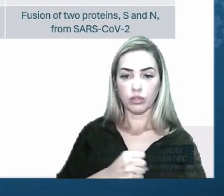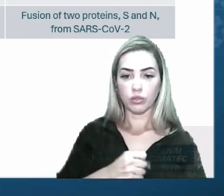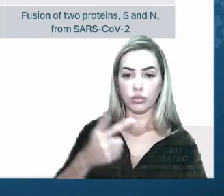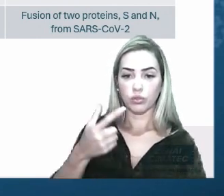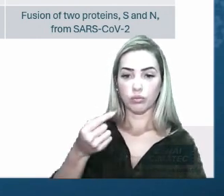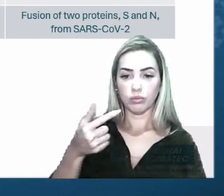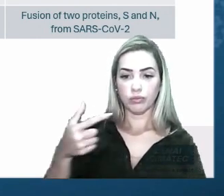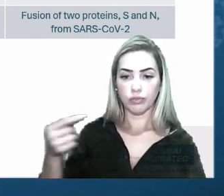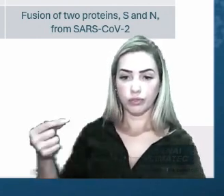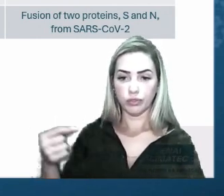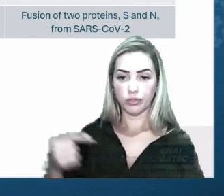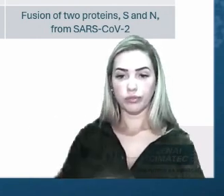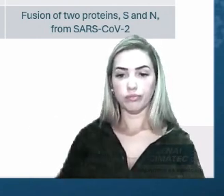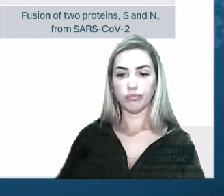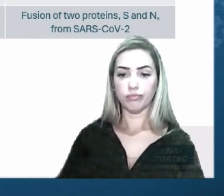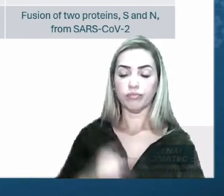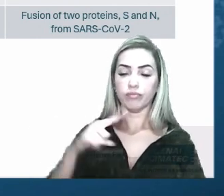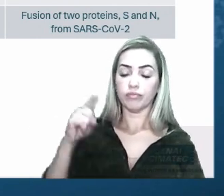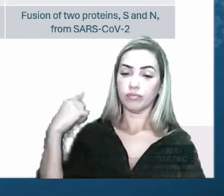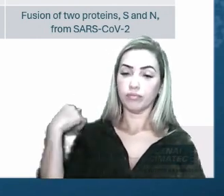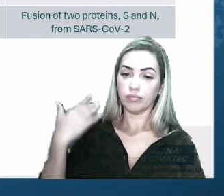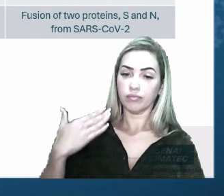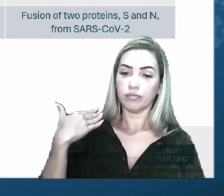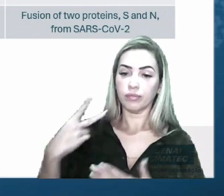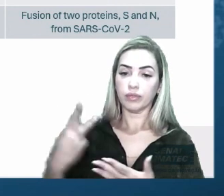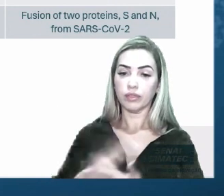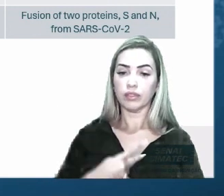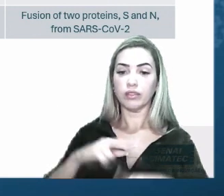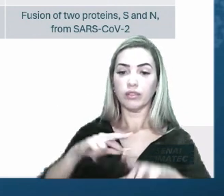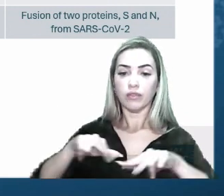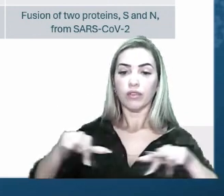E, naquela situação, várias